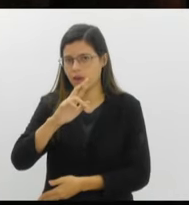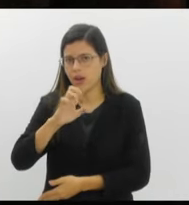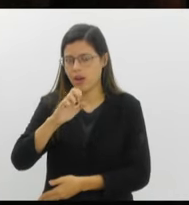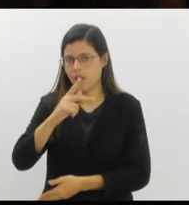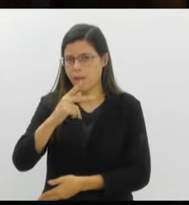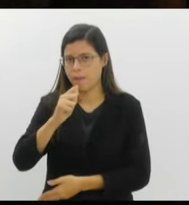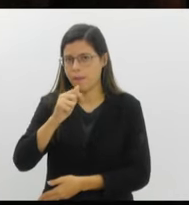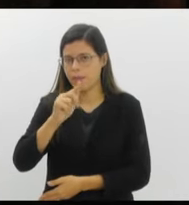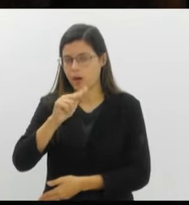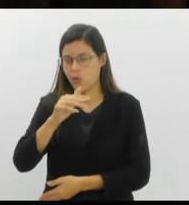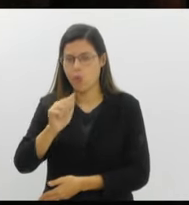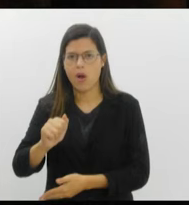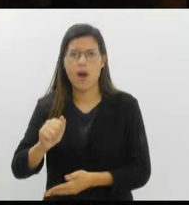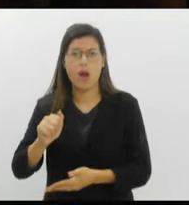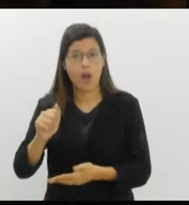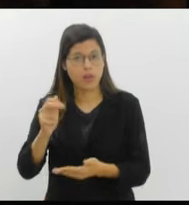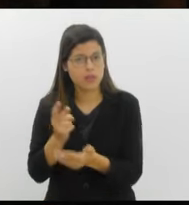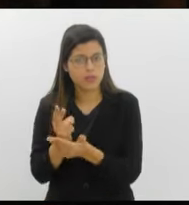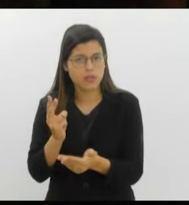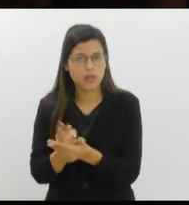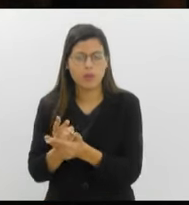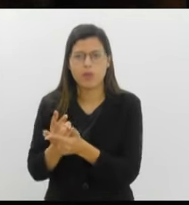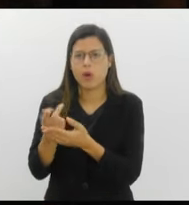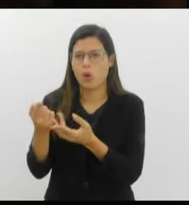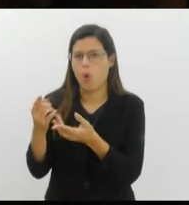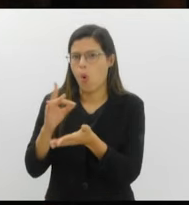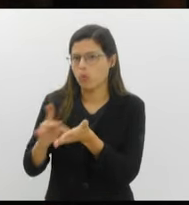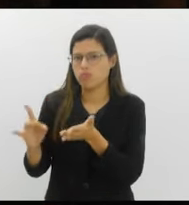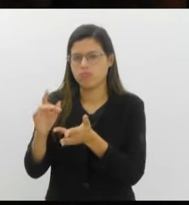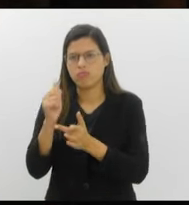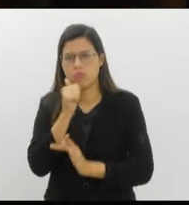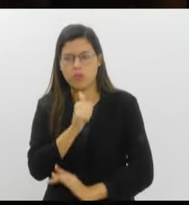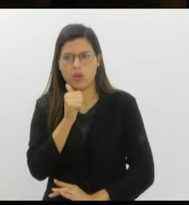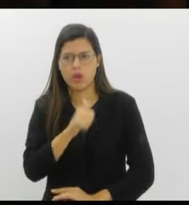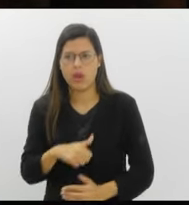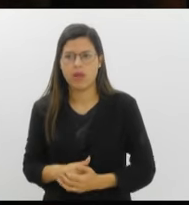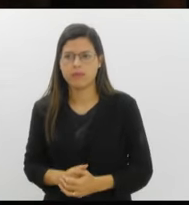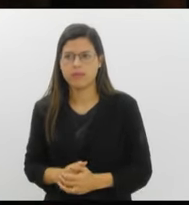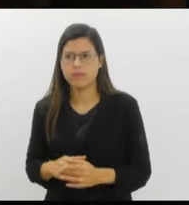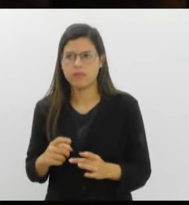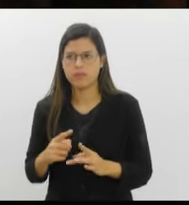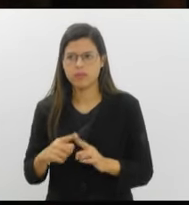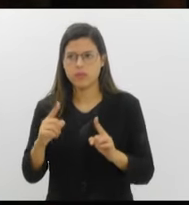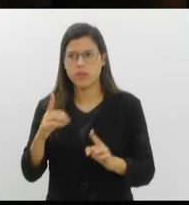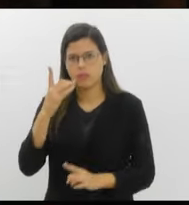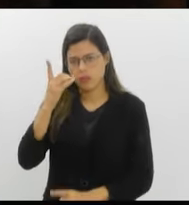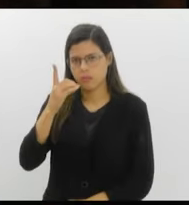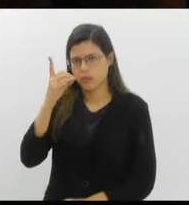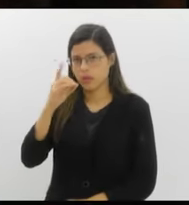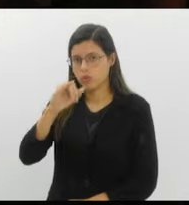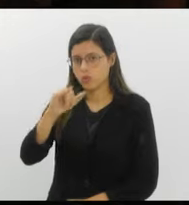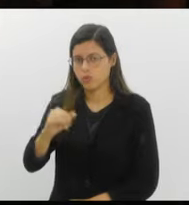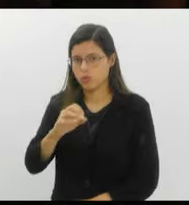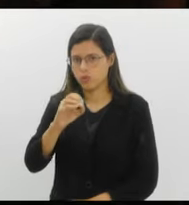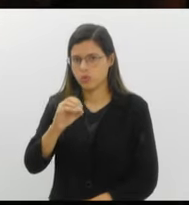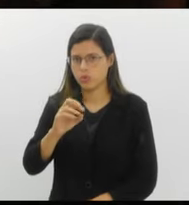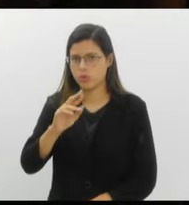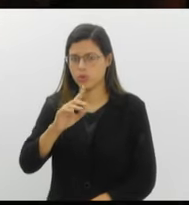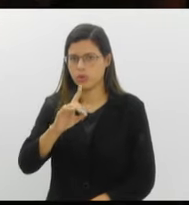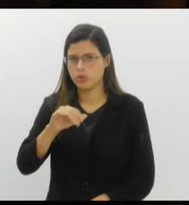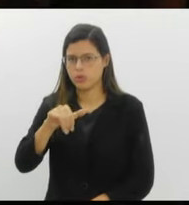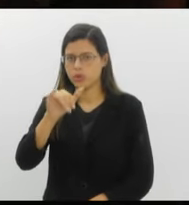inteiro, é misoginia o tempo inteiro. Mas antes de lhe permitir a parte, deputado Jordi, deputado Alan Lopes, eu